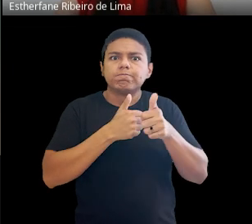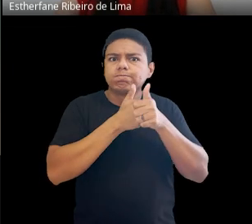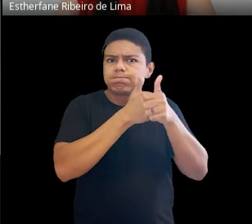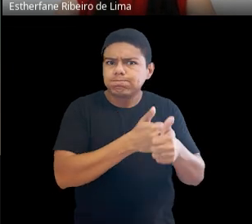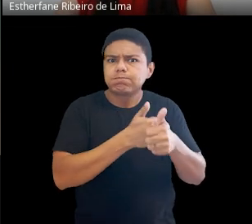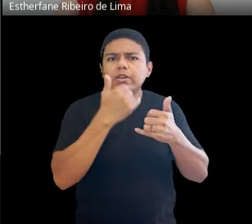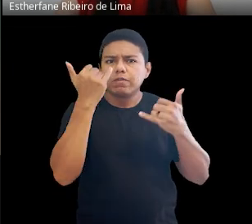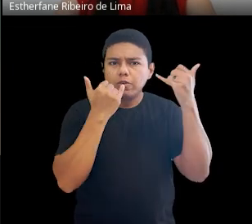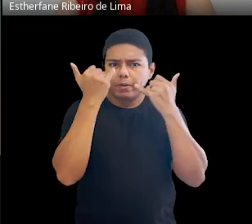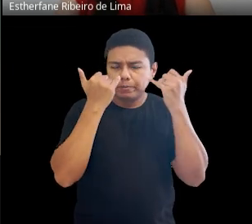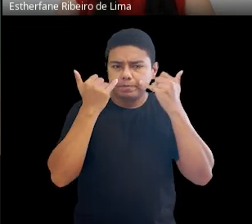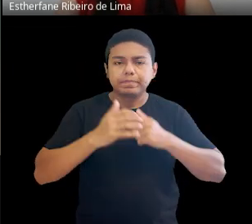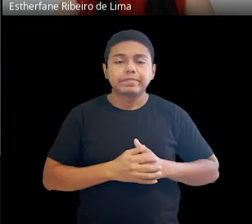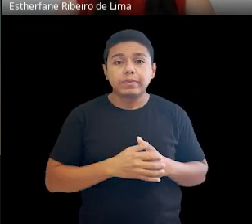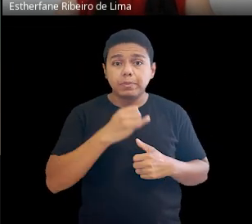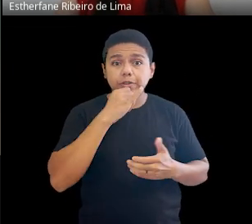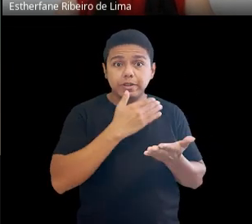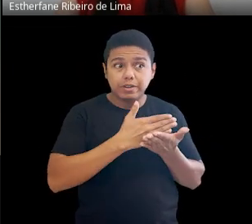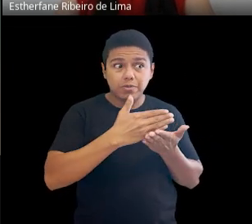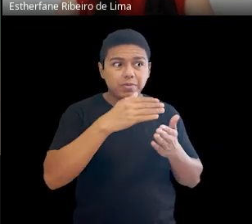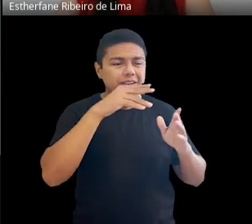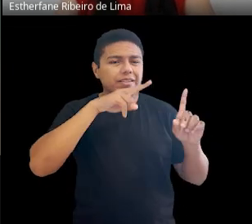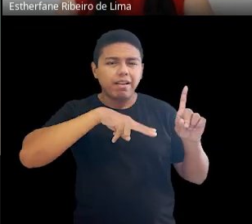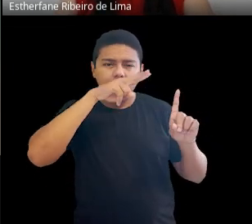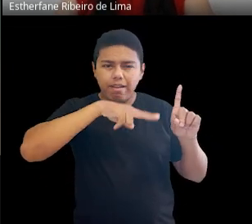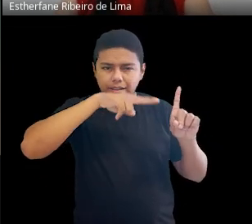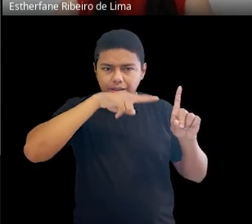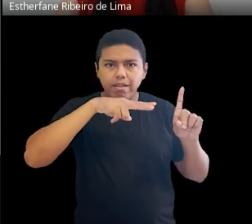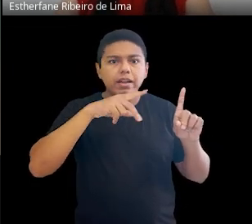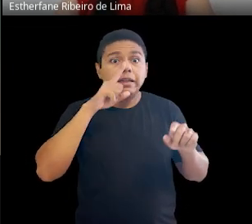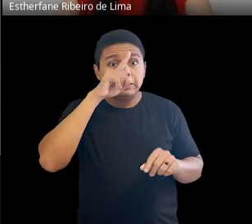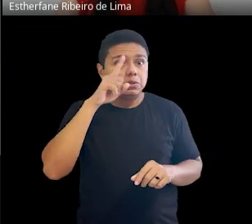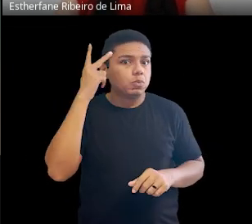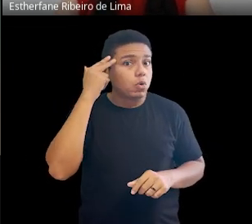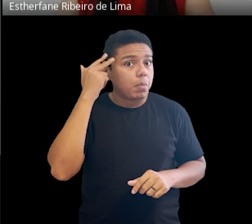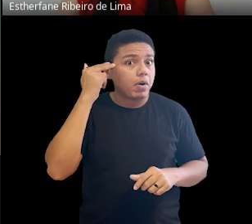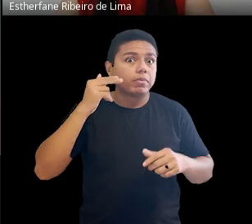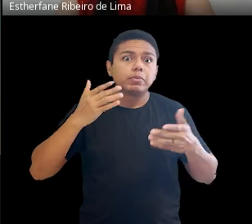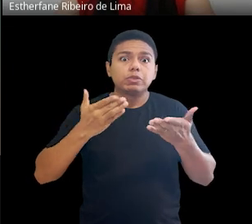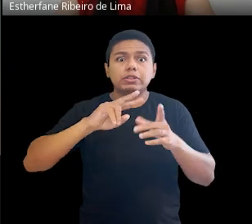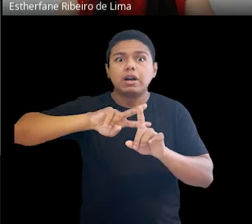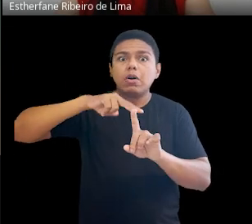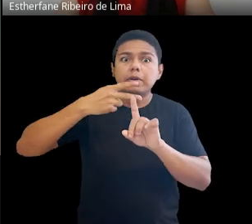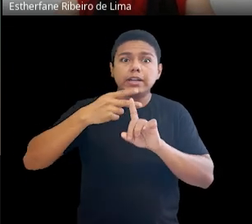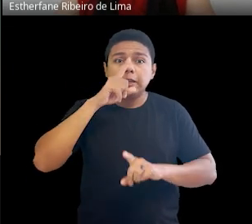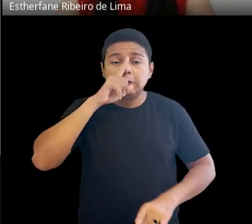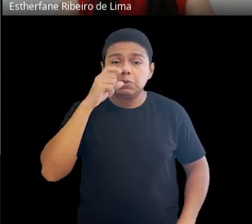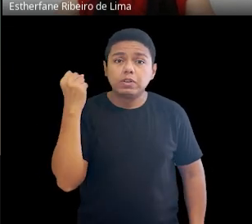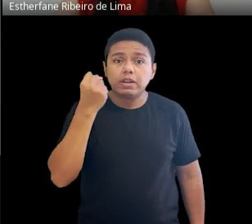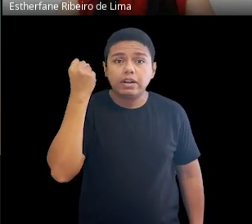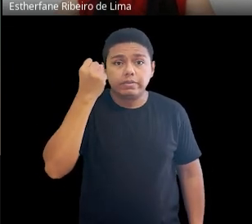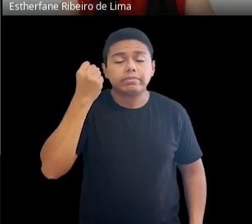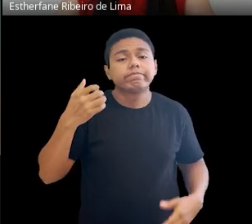gestante, ela inicia o pré-natal de risco habitual, mas pode também evoluir para uma gestação de alto risco. Então, é